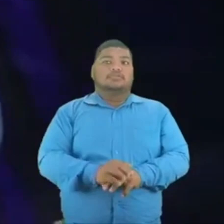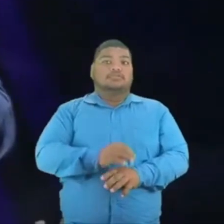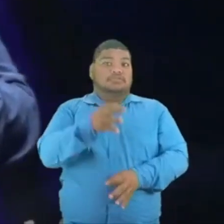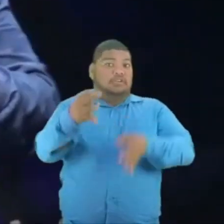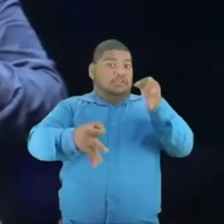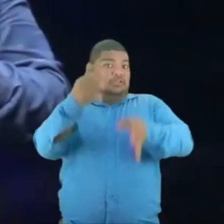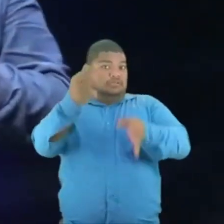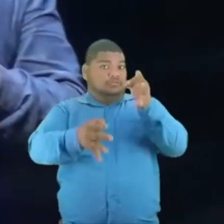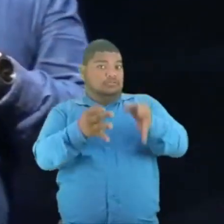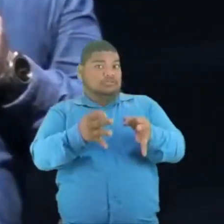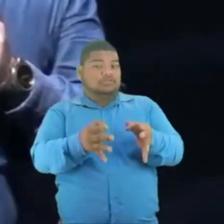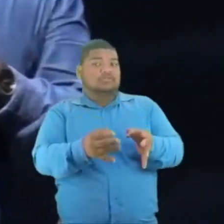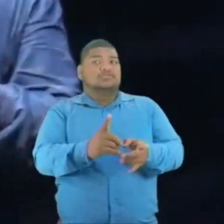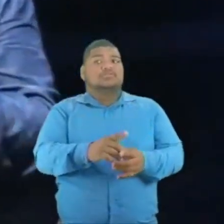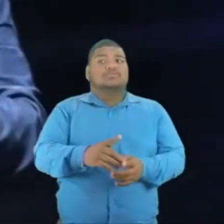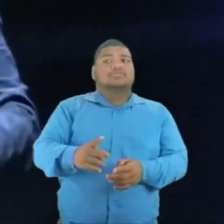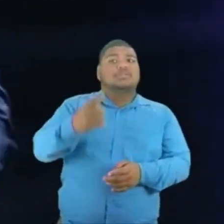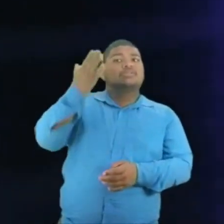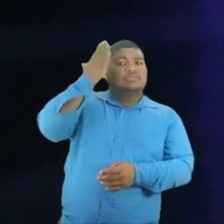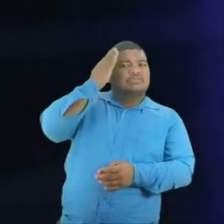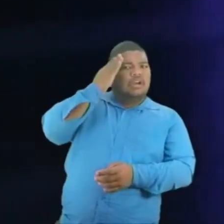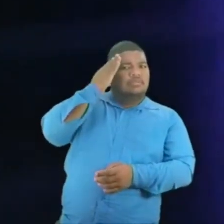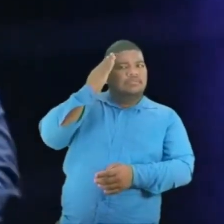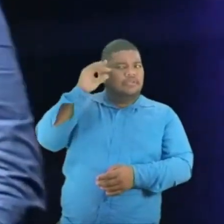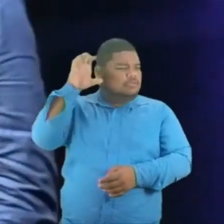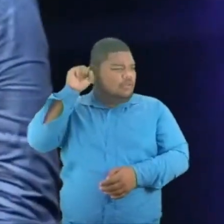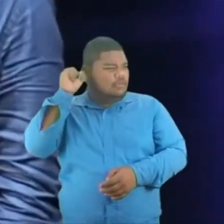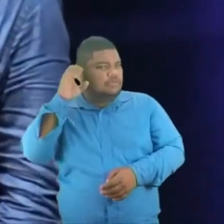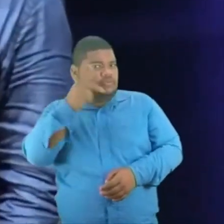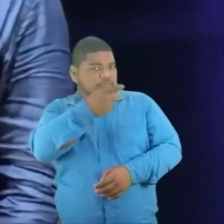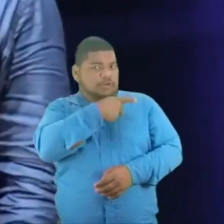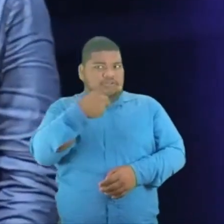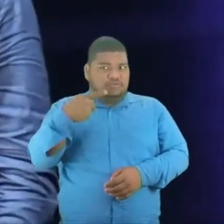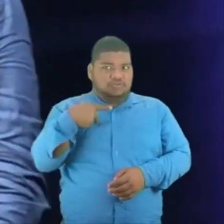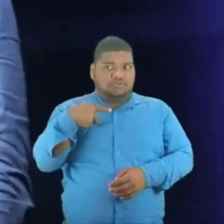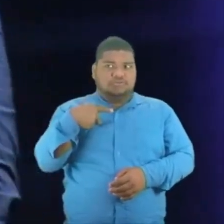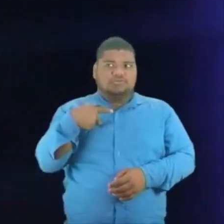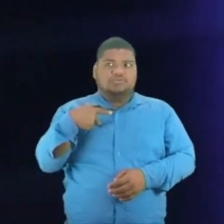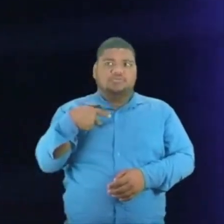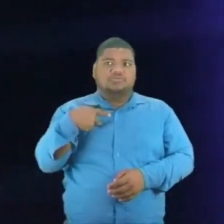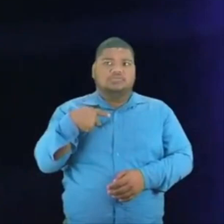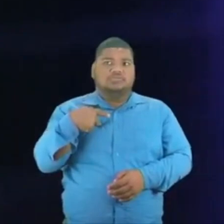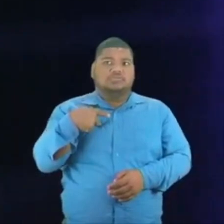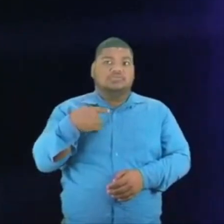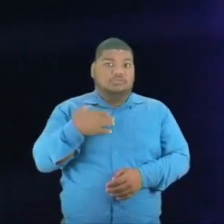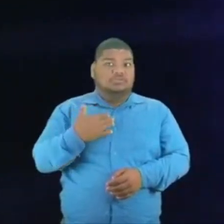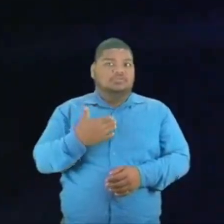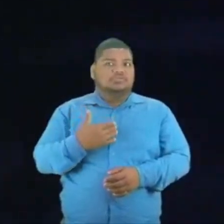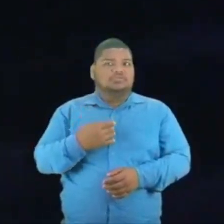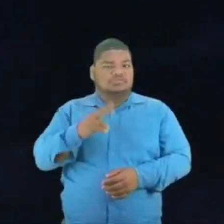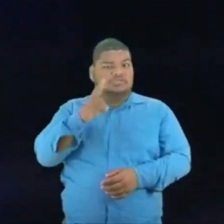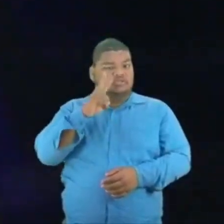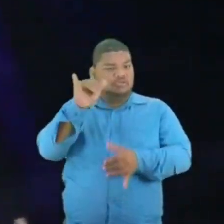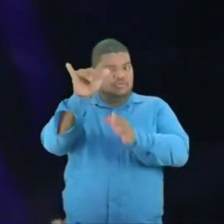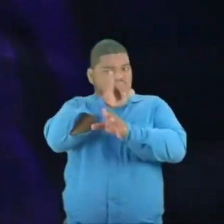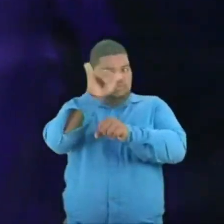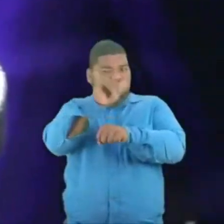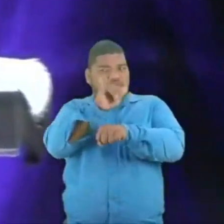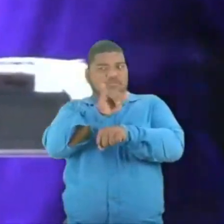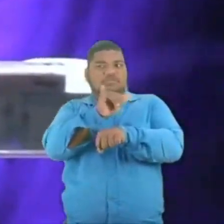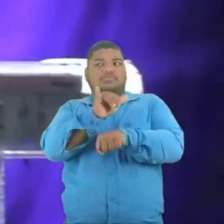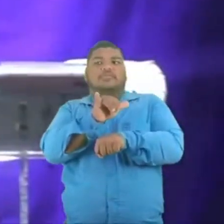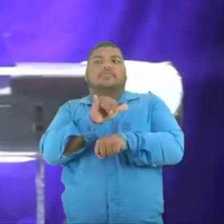Sabe de uma coisa? Essa semana eu estava ouvindo um pastor que eu sigo, que